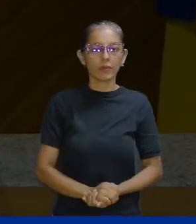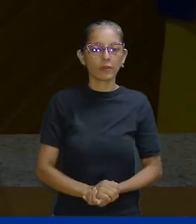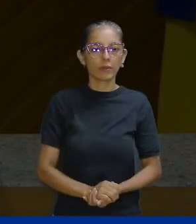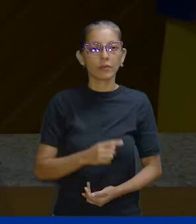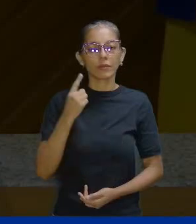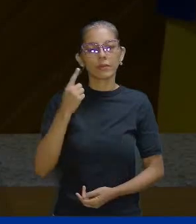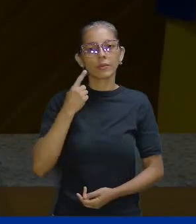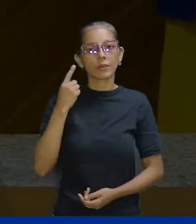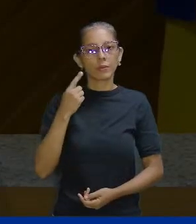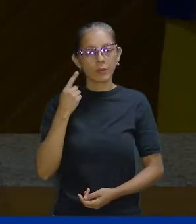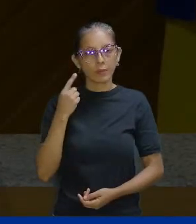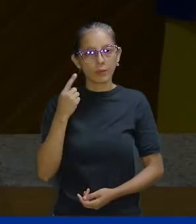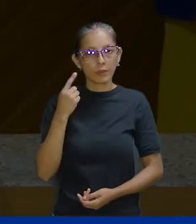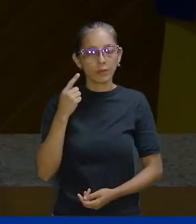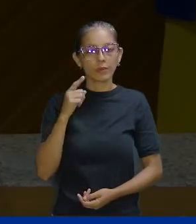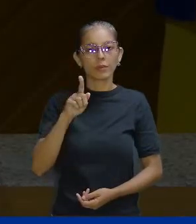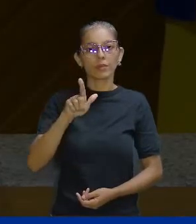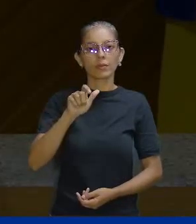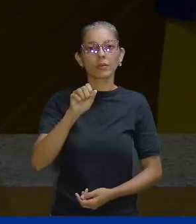advogada Gláucia